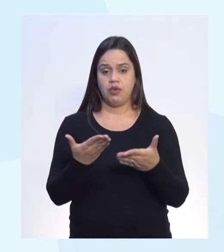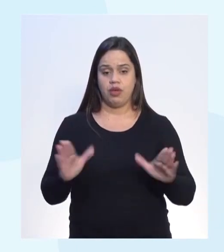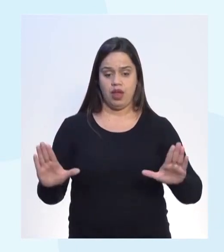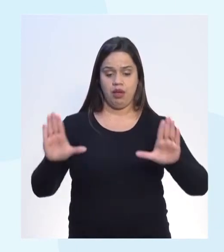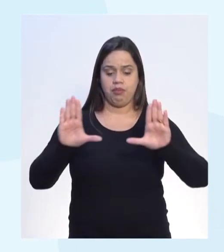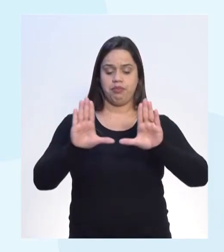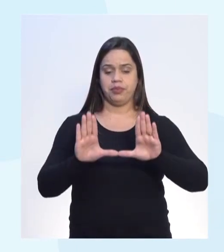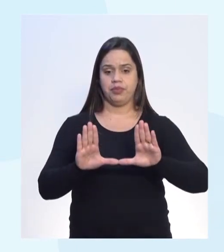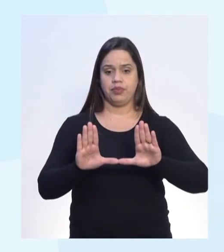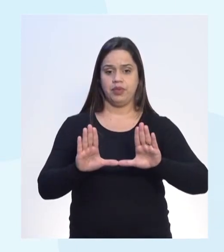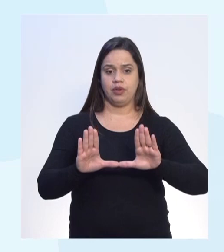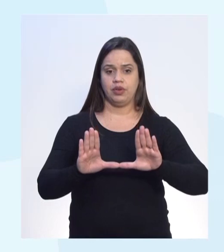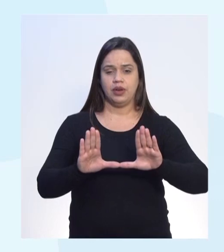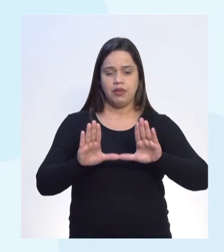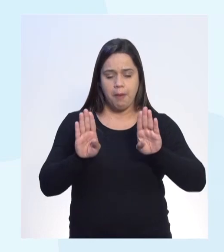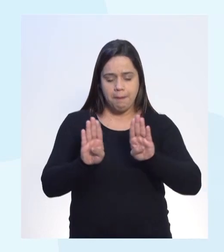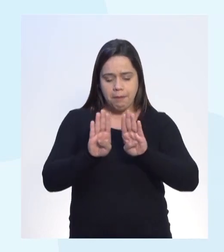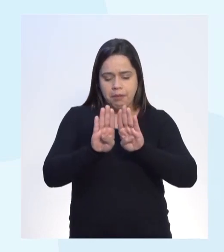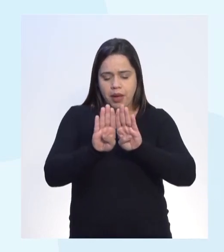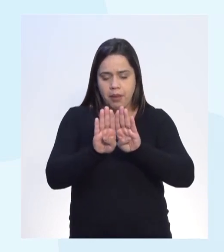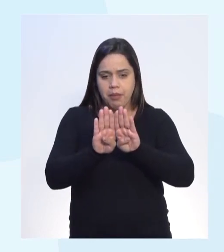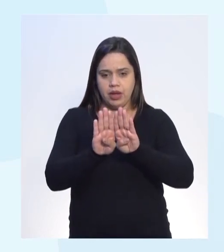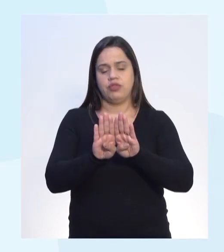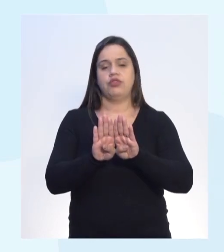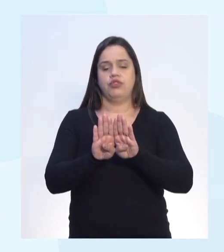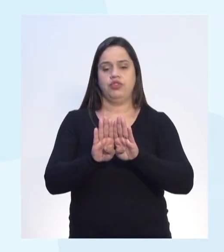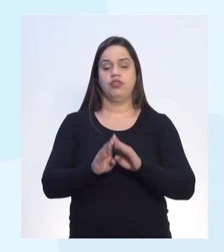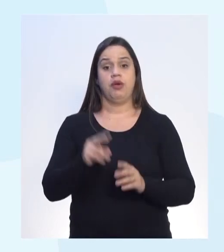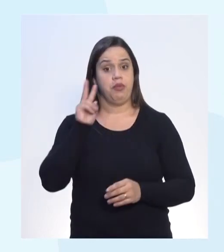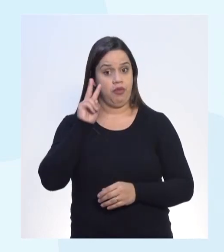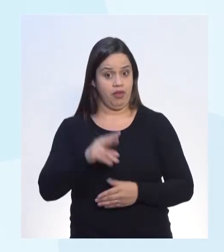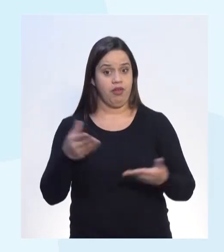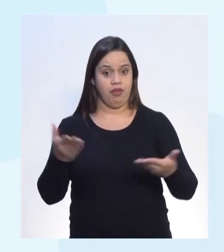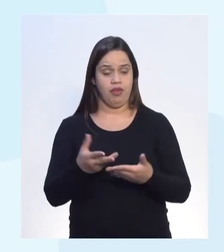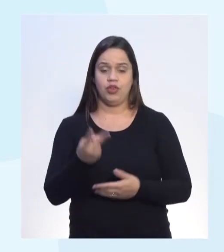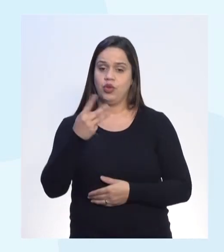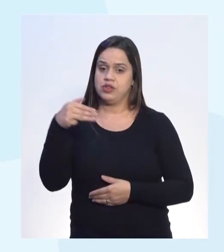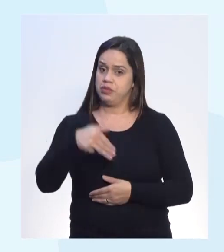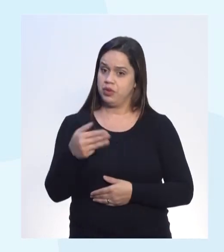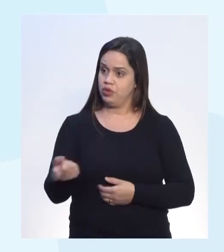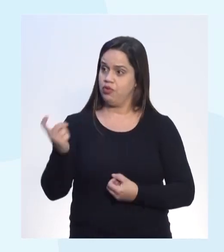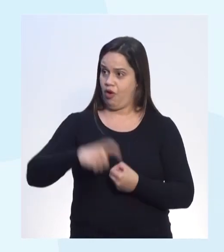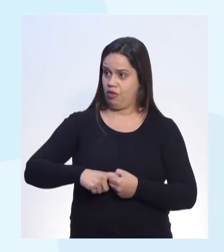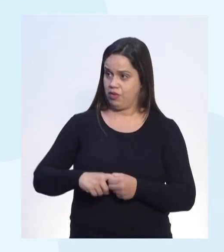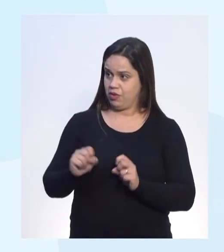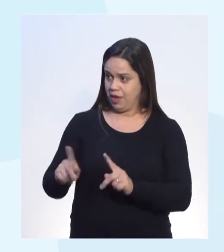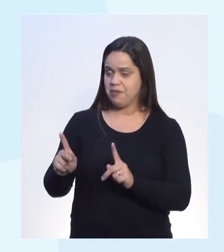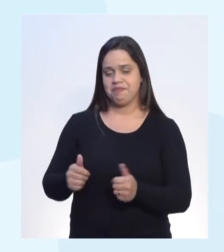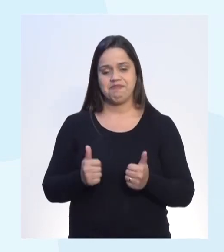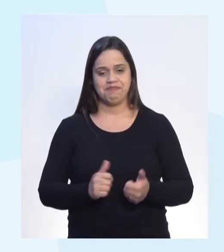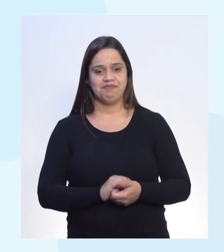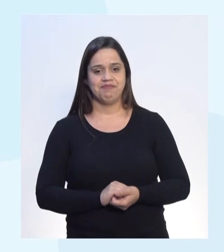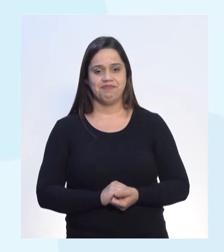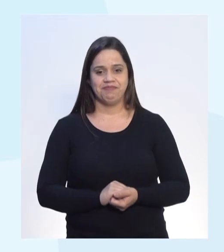né, encostou ali uma na outra. Tudo bem? 2 minutinhos, Jonas? Beleza.